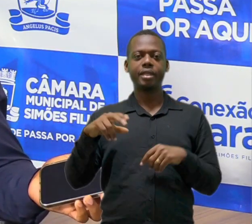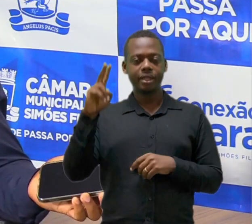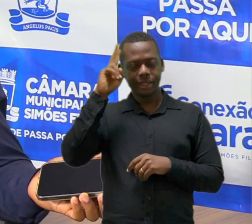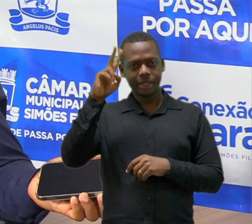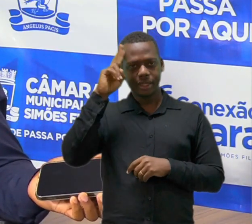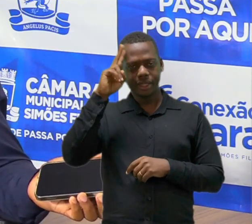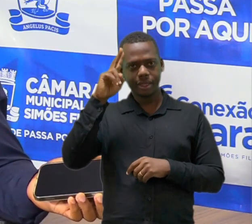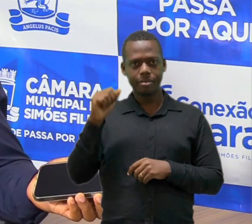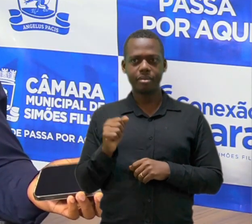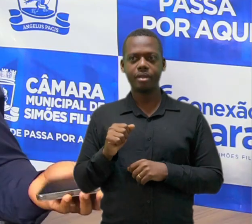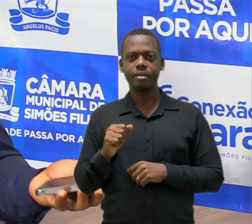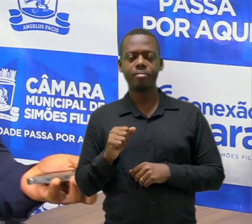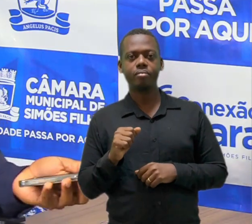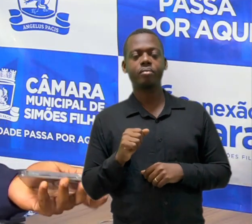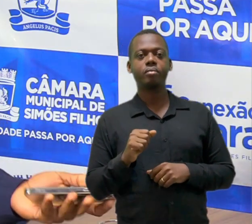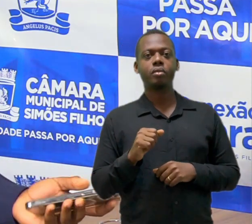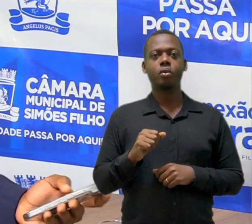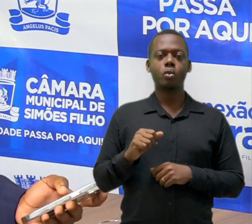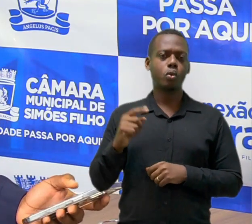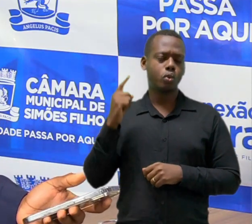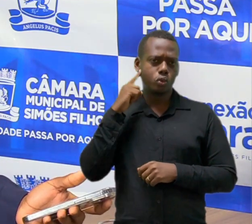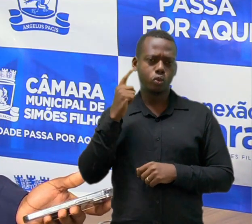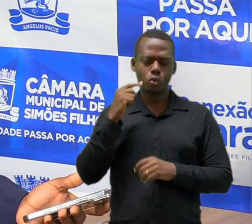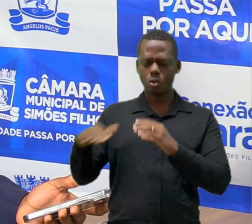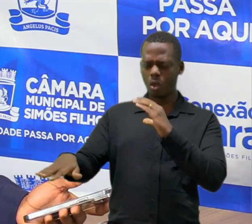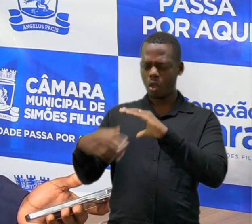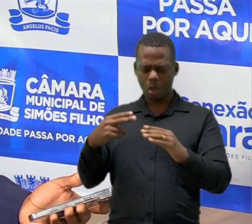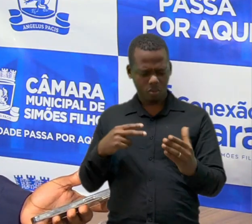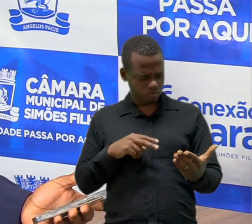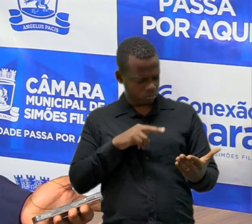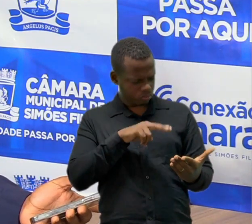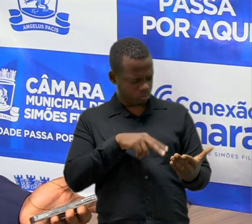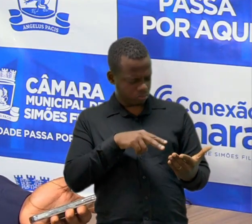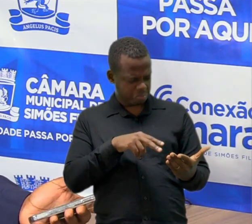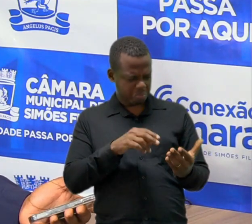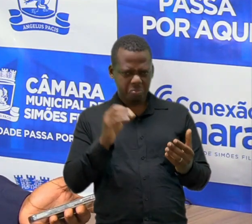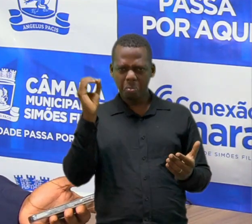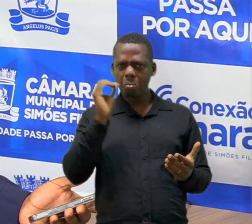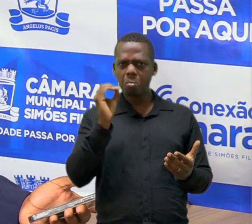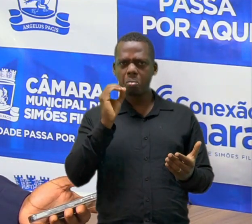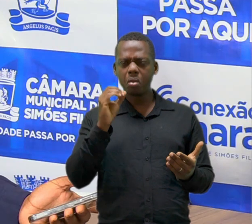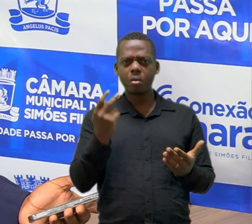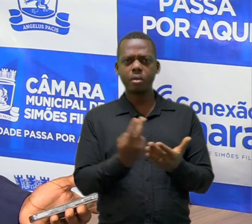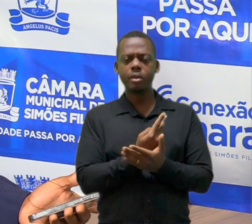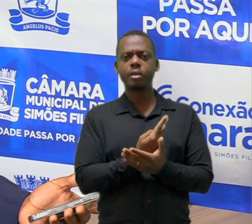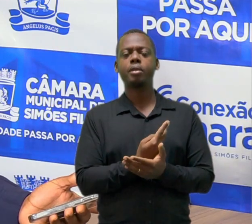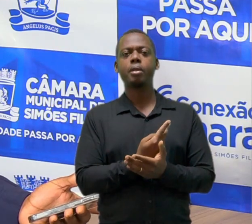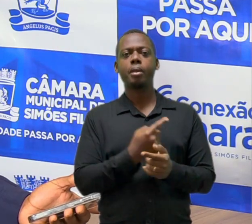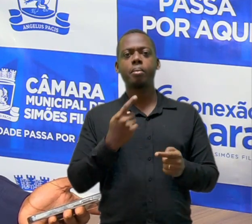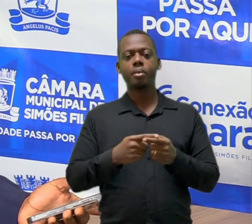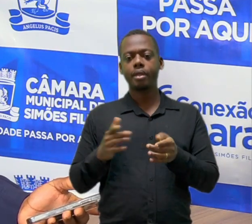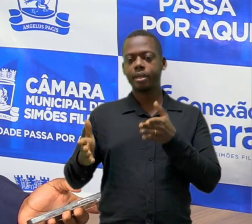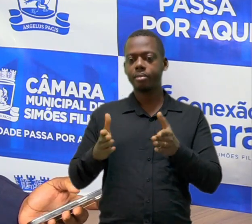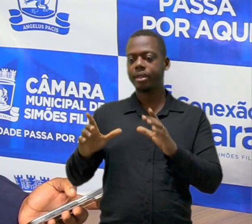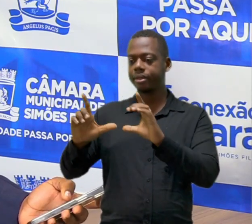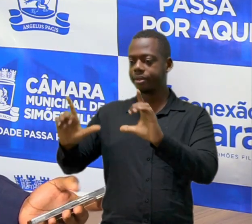foi Bernardo ou foi Rafa? Pronto, um surdo ele vai receber uma mensagem e ele não vai entender o que está acontecendo, se você não tem essa Sim, acessibilidade.